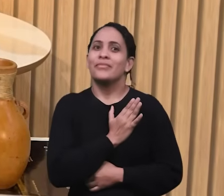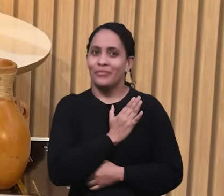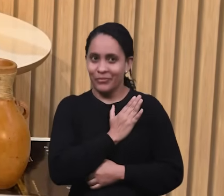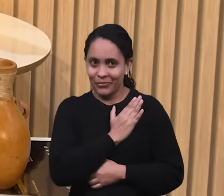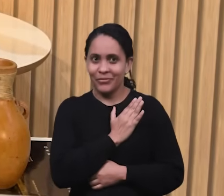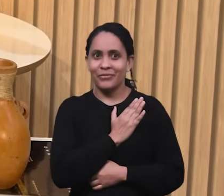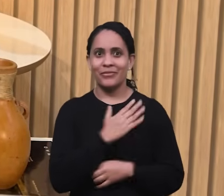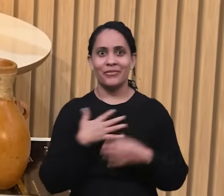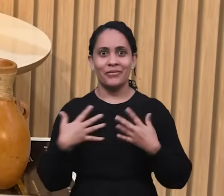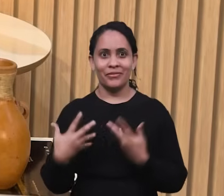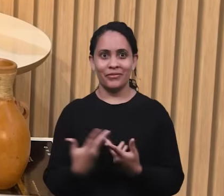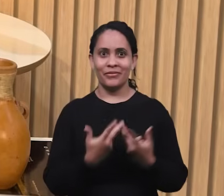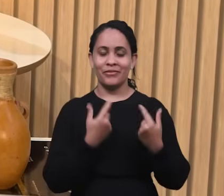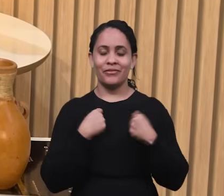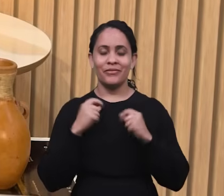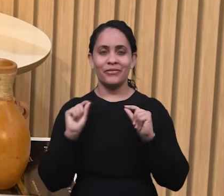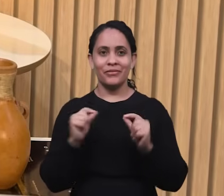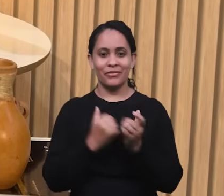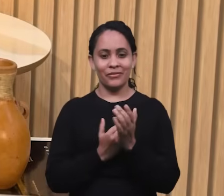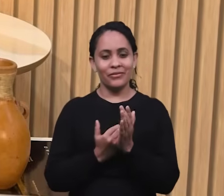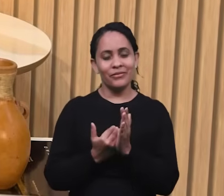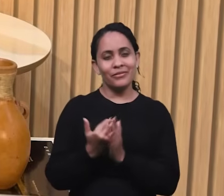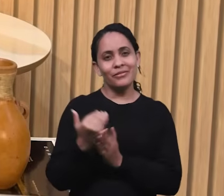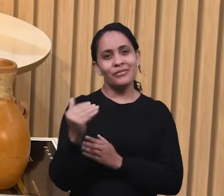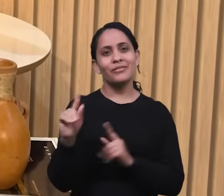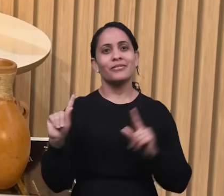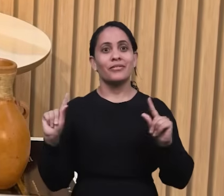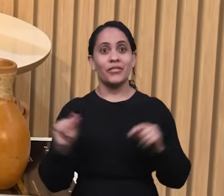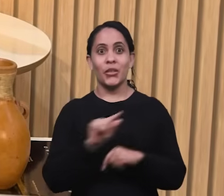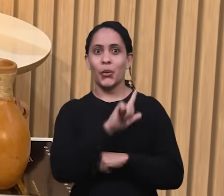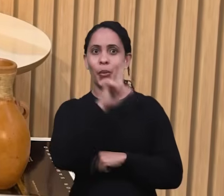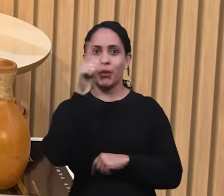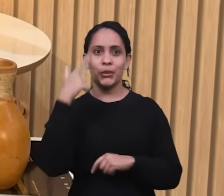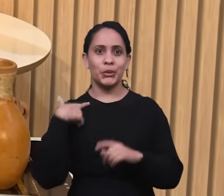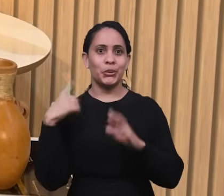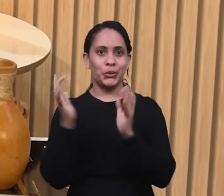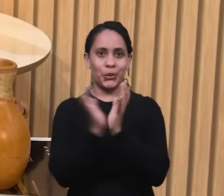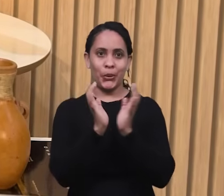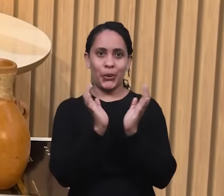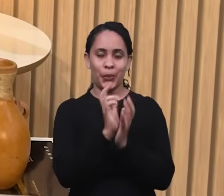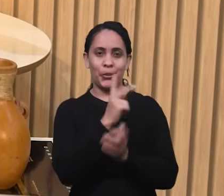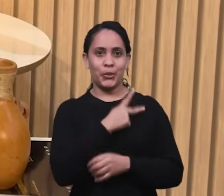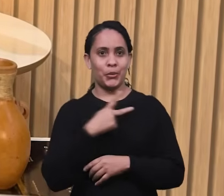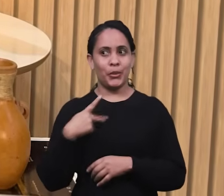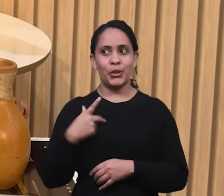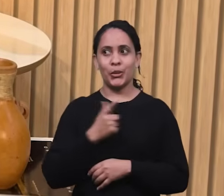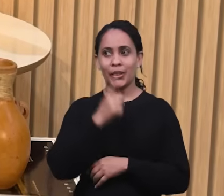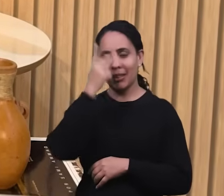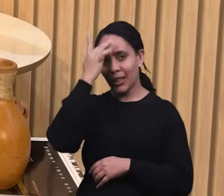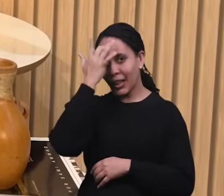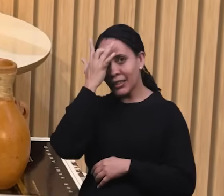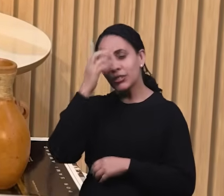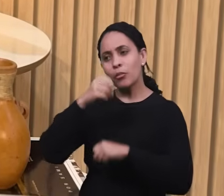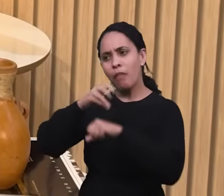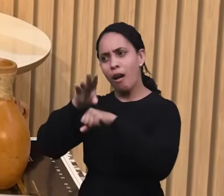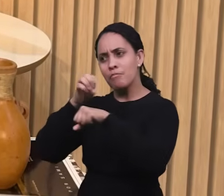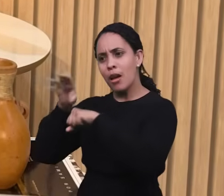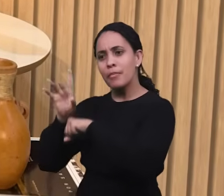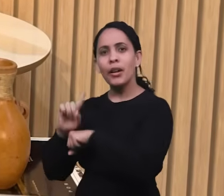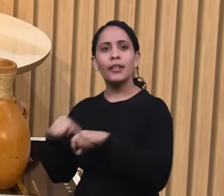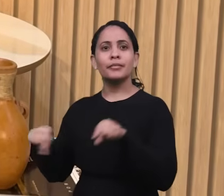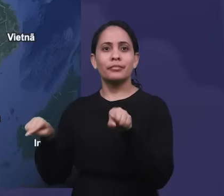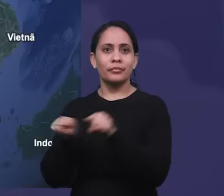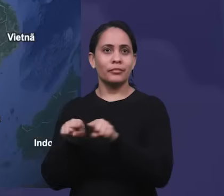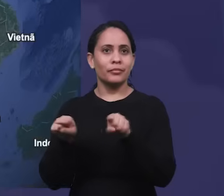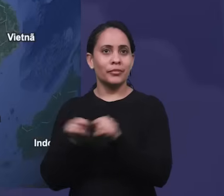mais, começaram a retransmitir isso para outros grupos de pastores na Índia. E o resultado é que levaram isso até